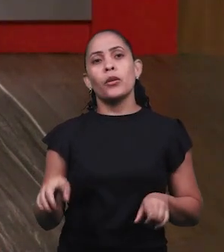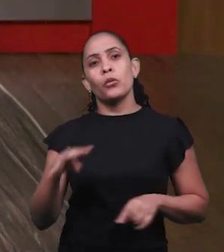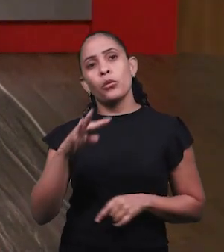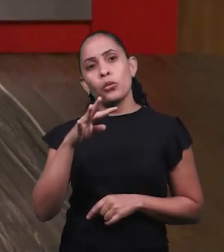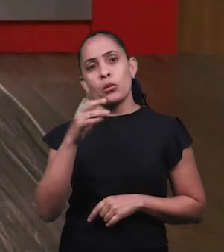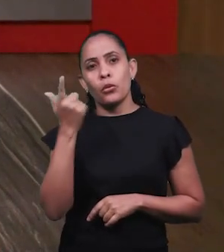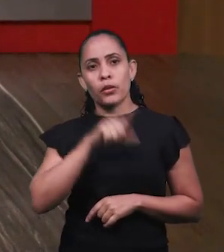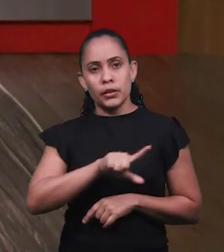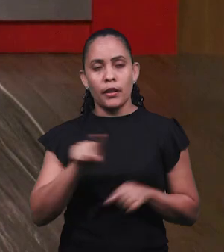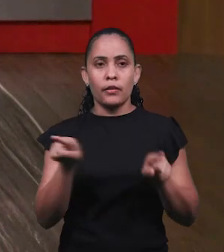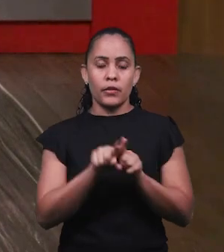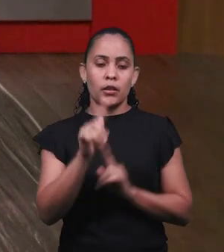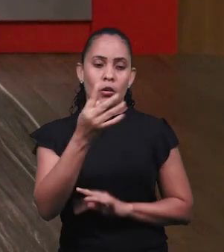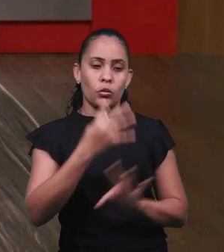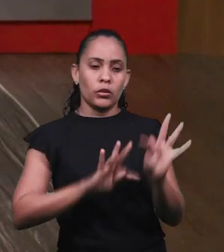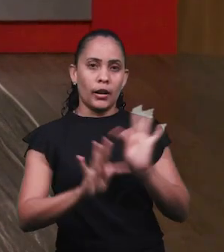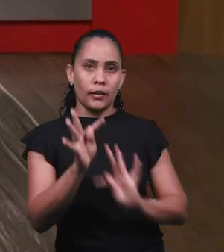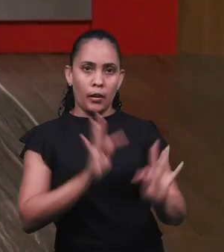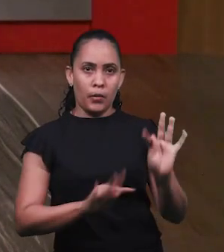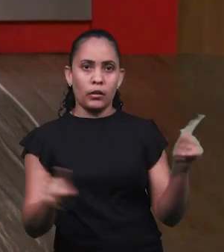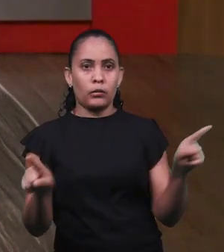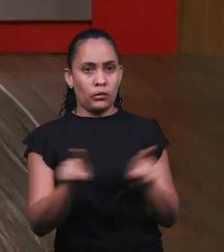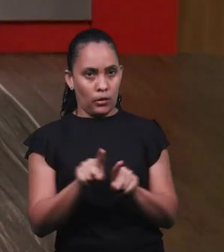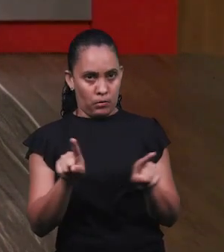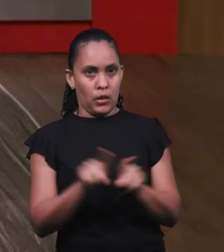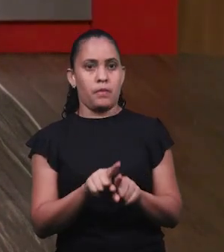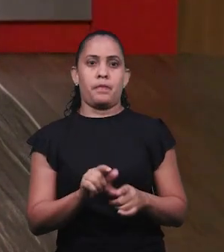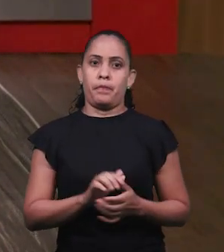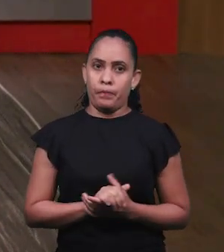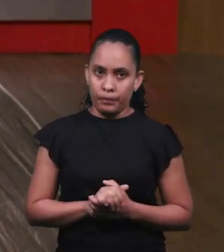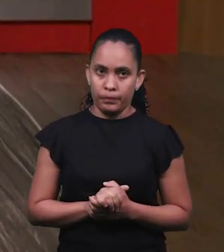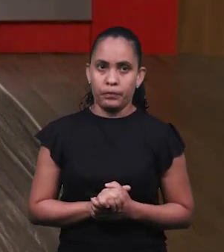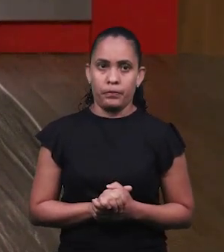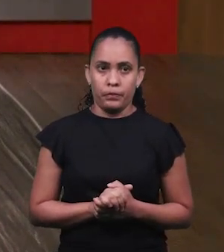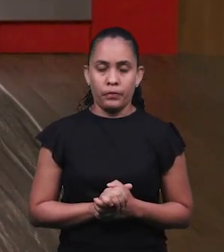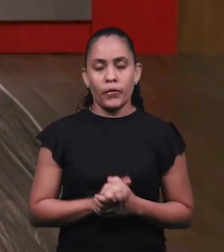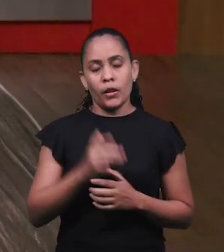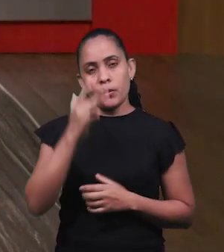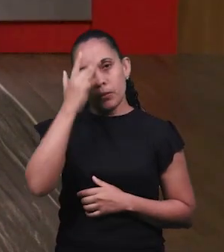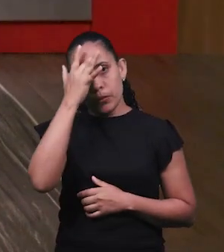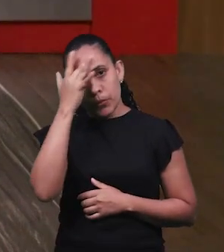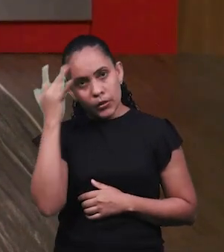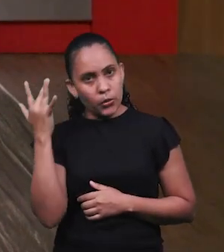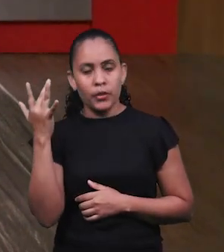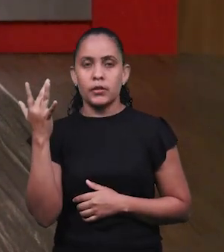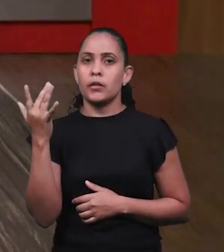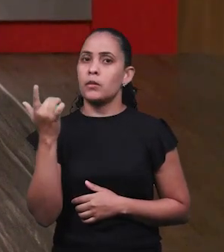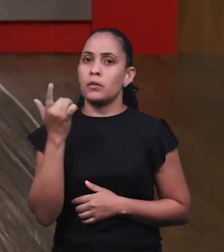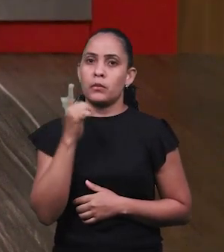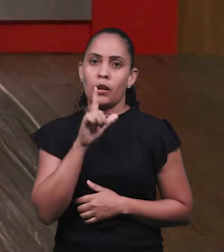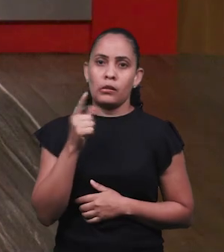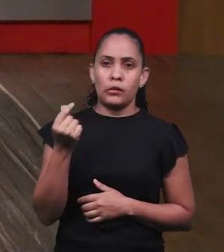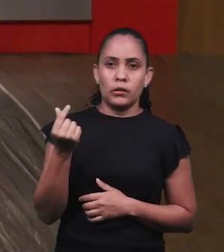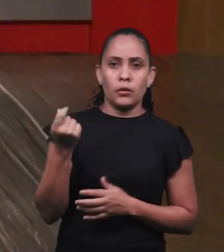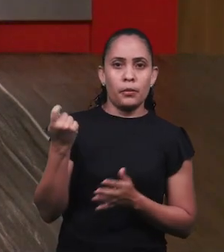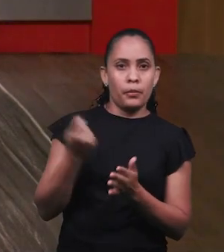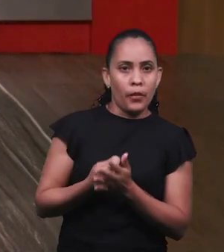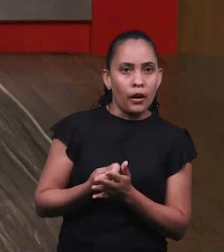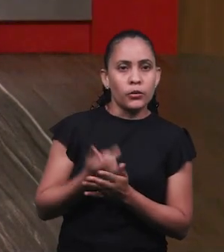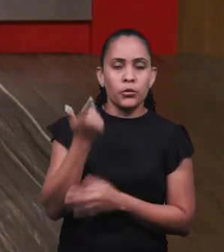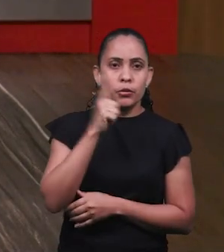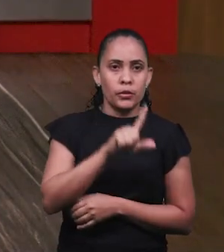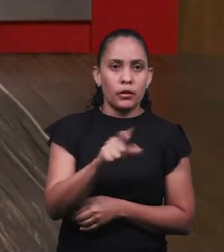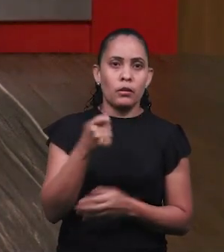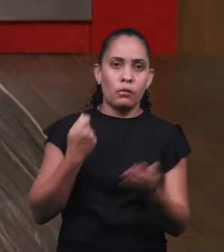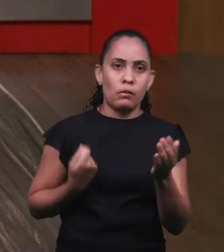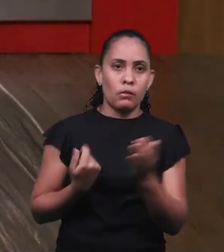o tratamento, mesmo que sejam pacientes que não tem a condição, muitas vezes, de adquirir a